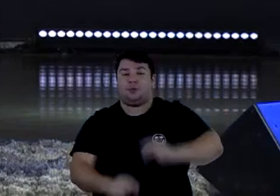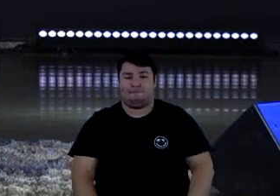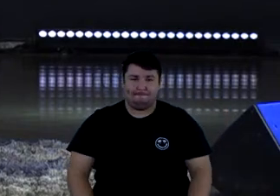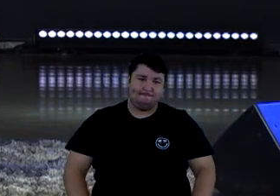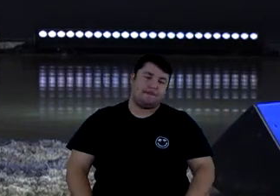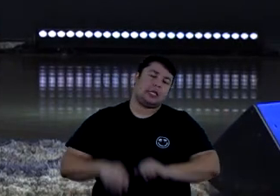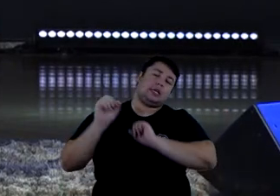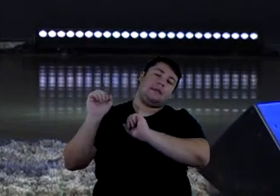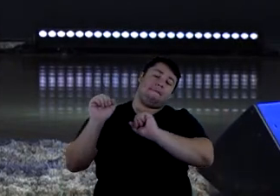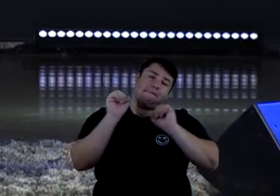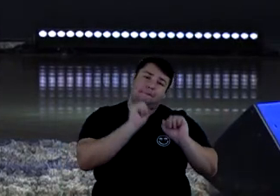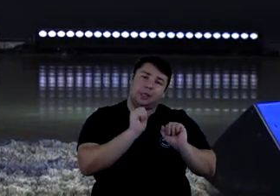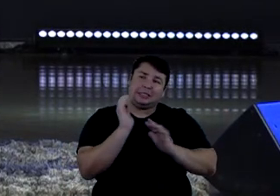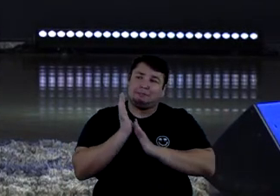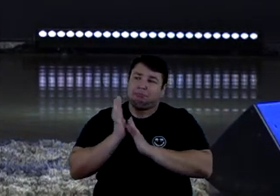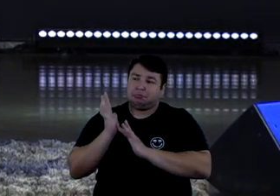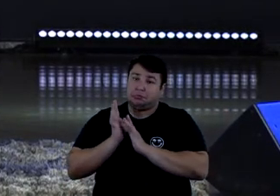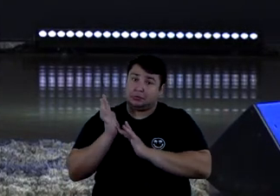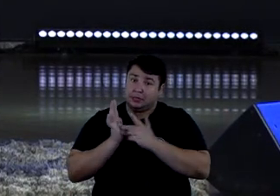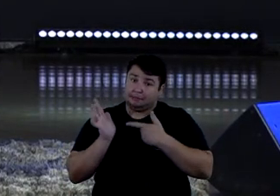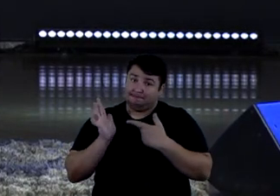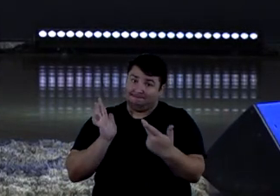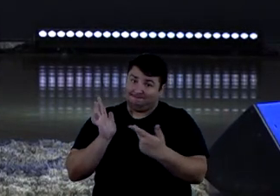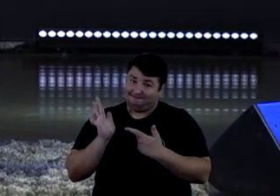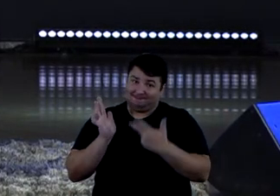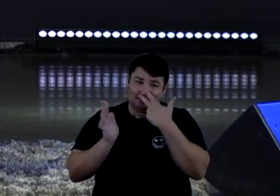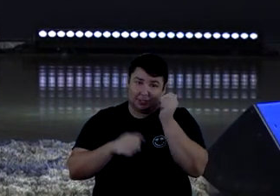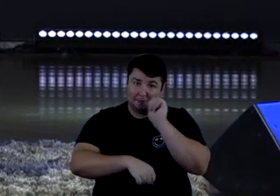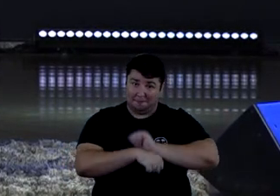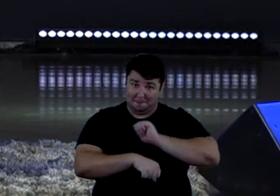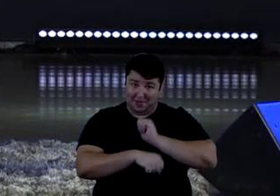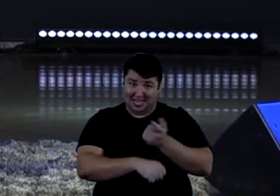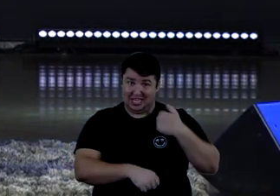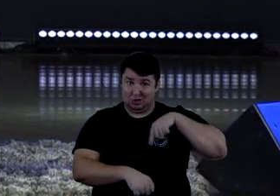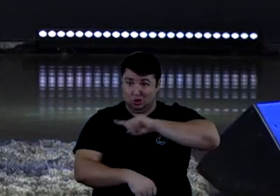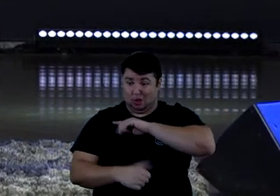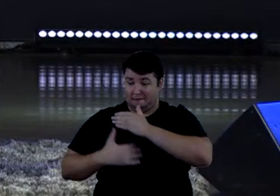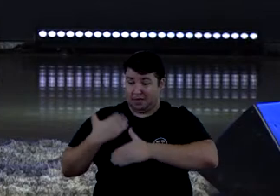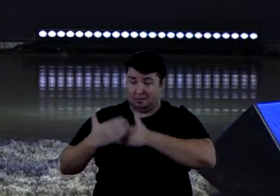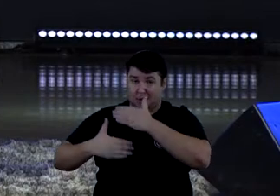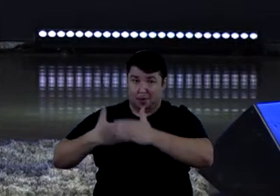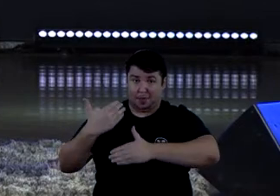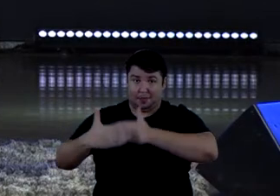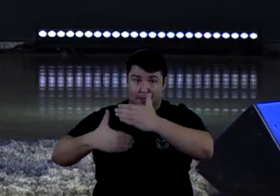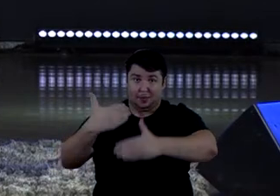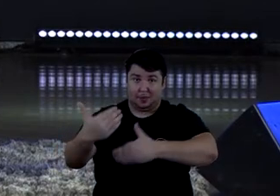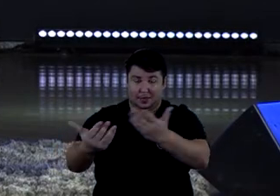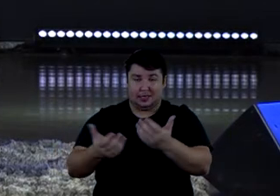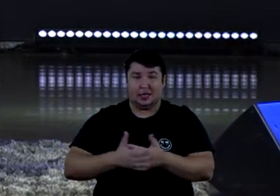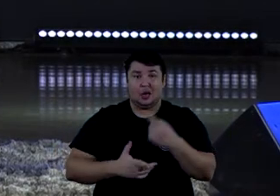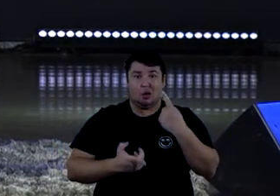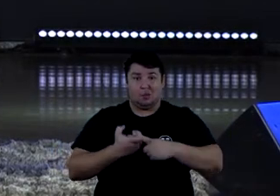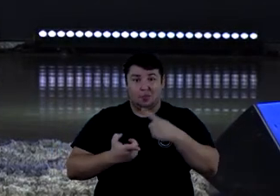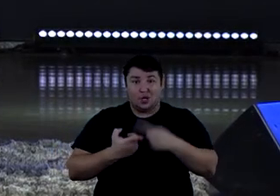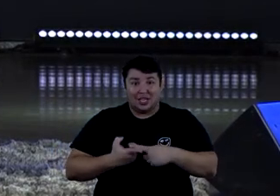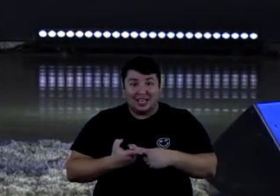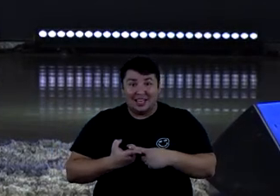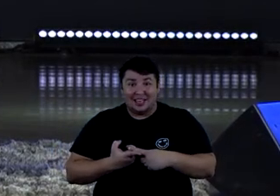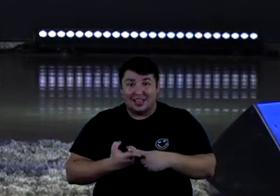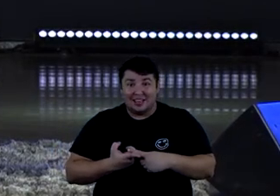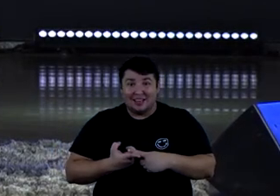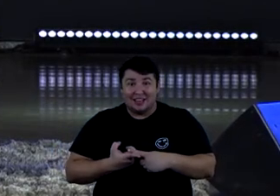que podem nos enganar, que podem paralisar o nosso processo de evolução, porque